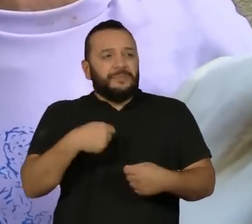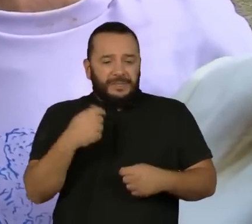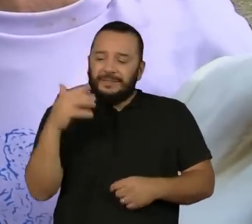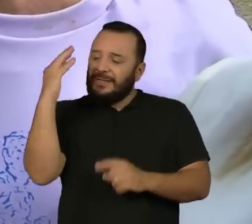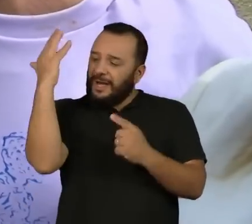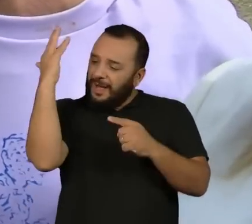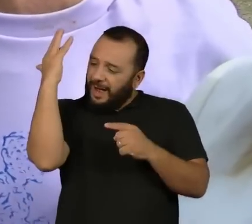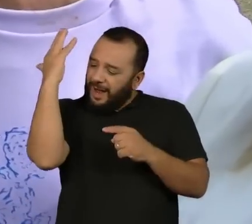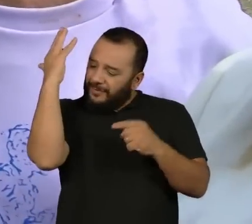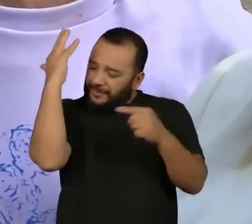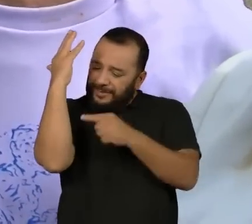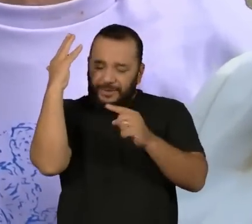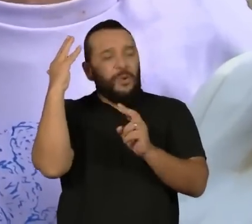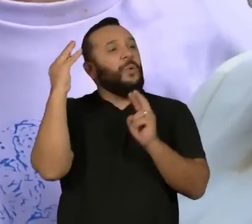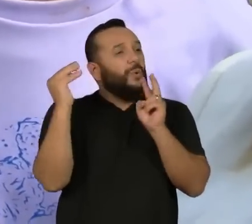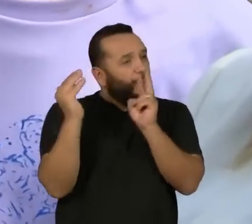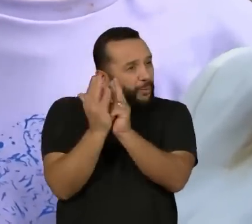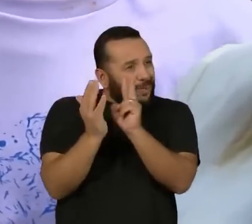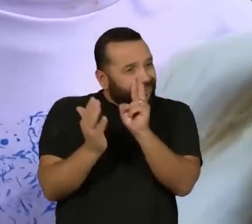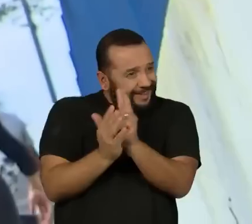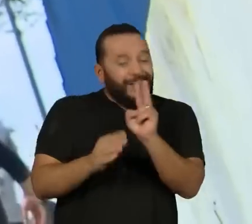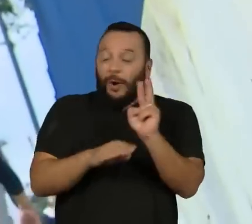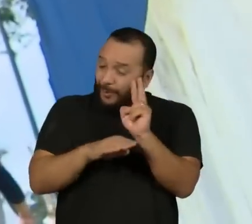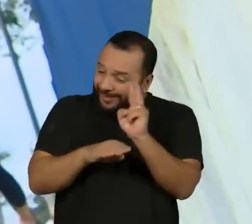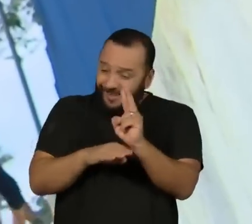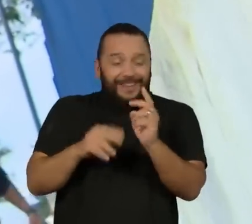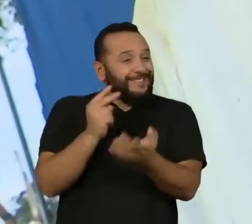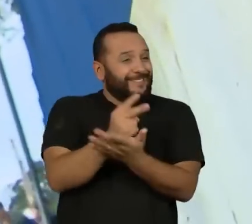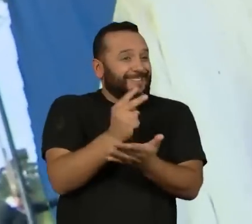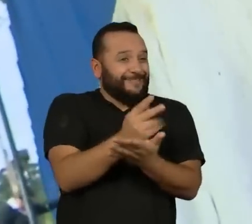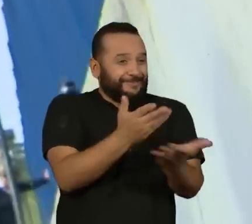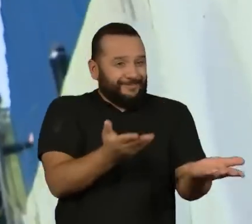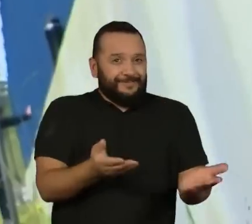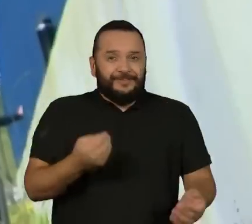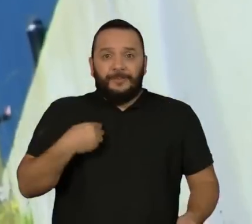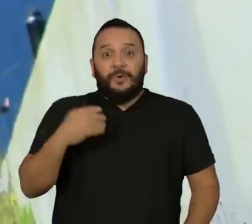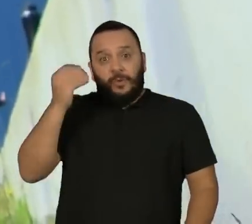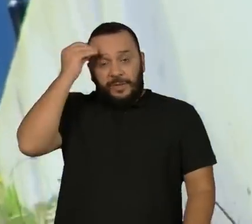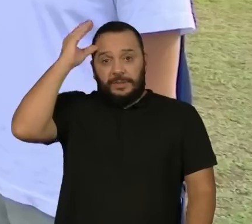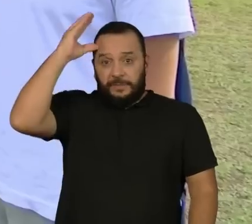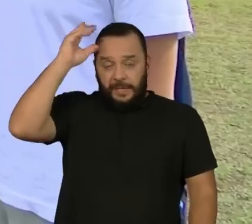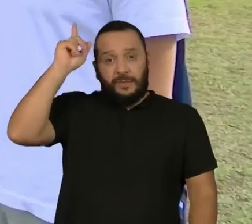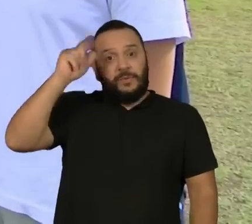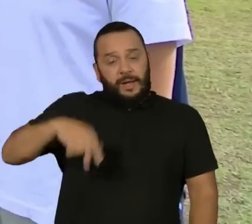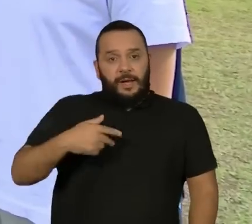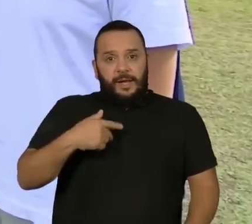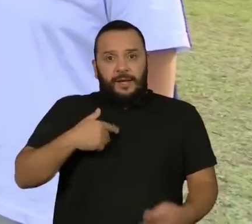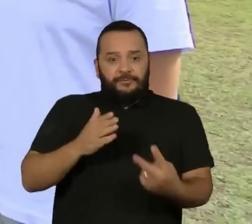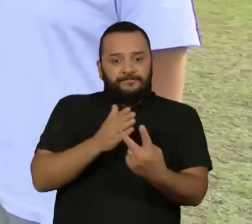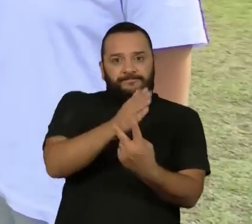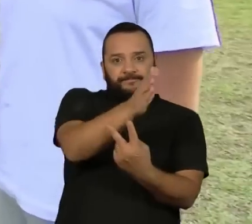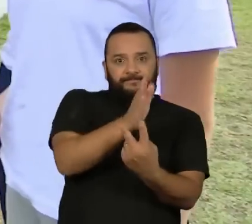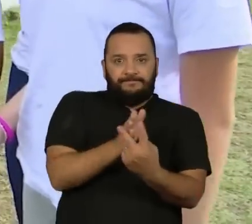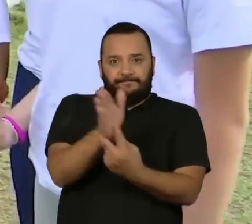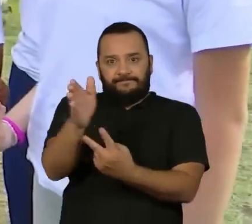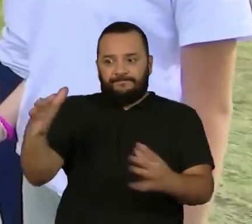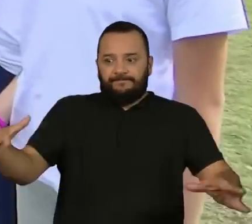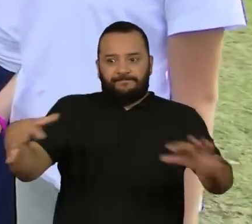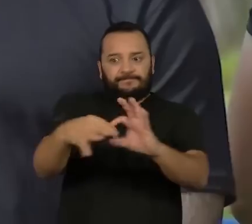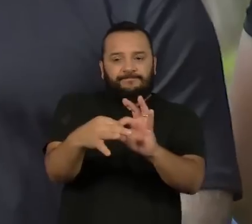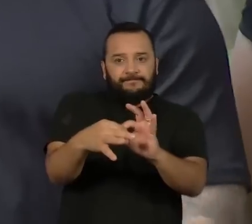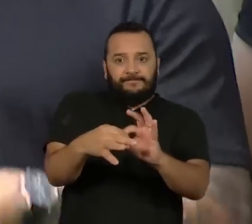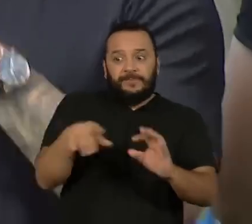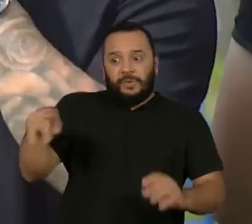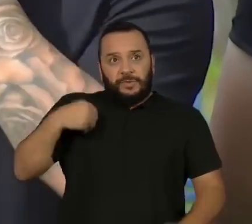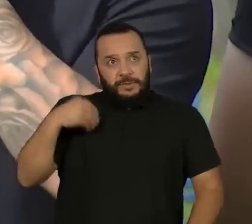que cuidar delas o máximo de bem possível. O conhecimento é um caminho de mão dupla. Enquanto alguns transmitem sabedoria de